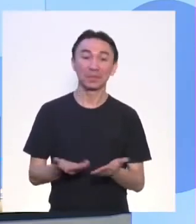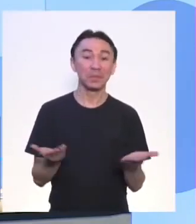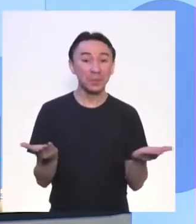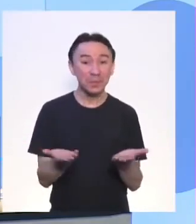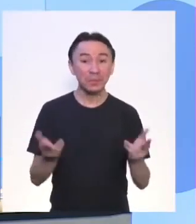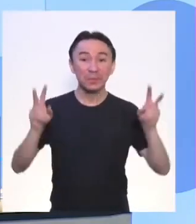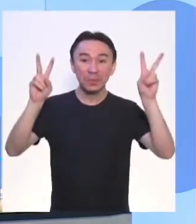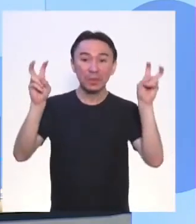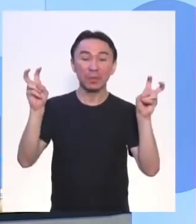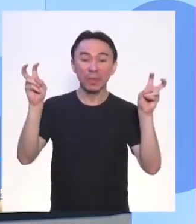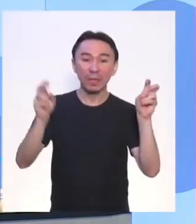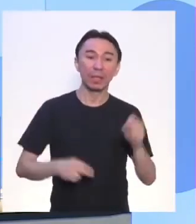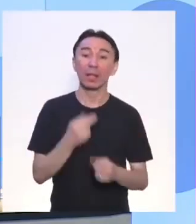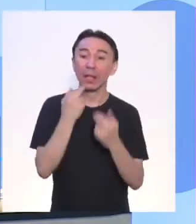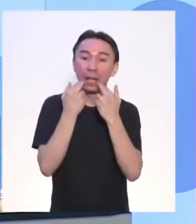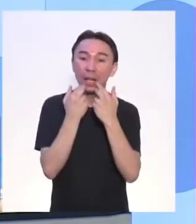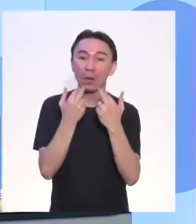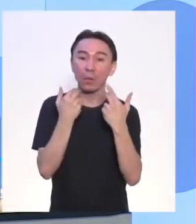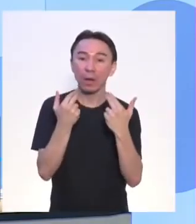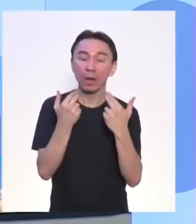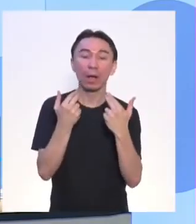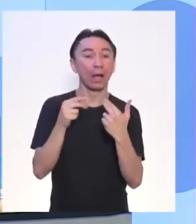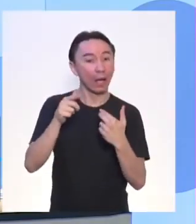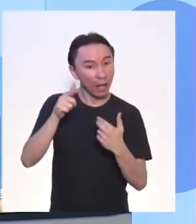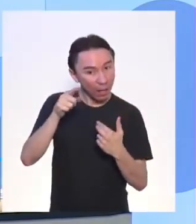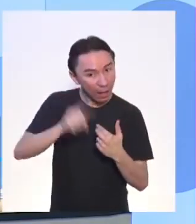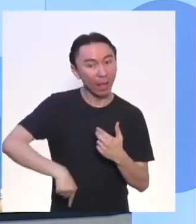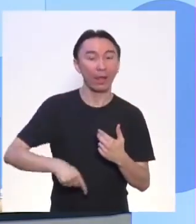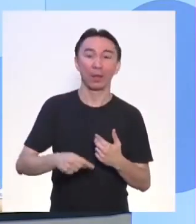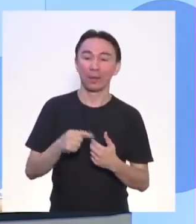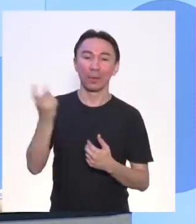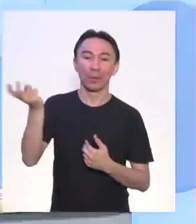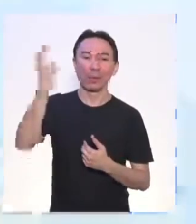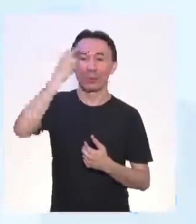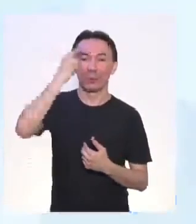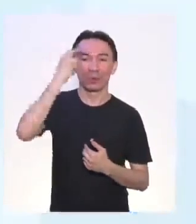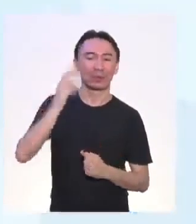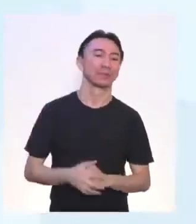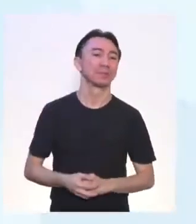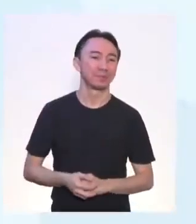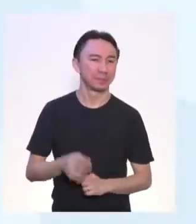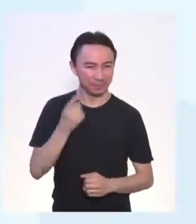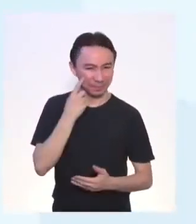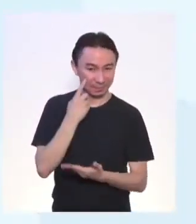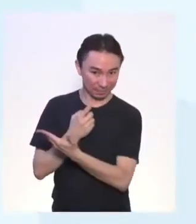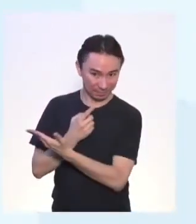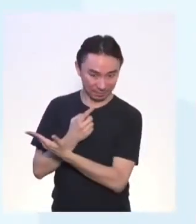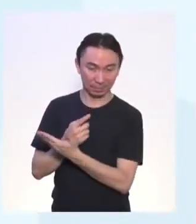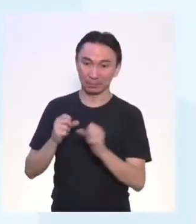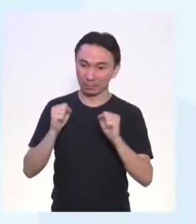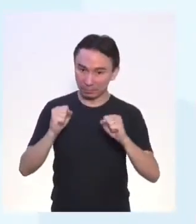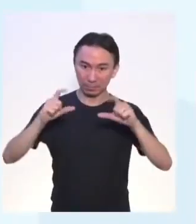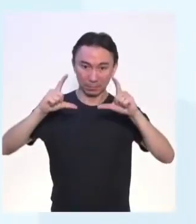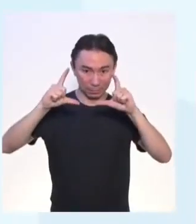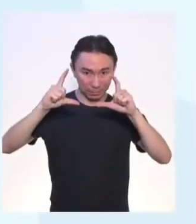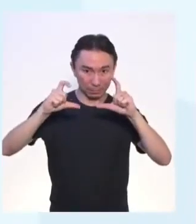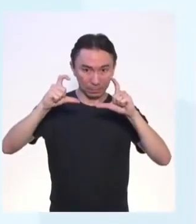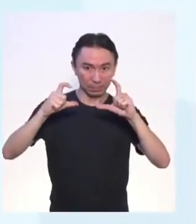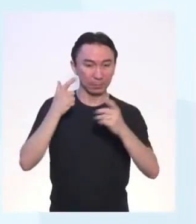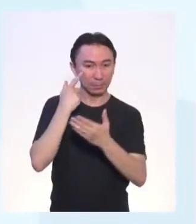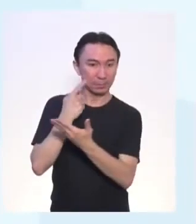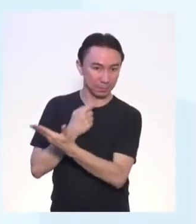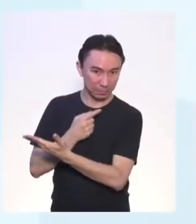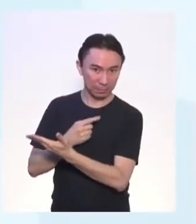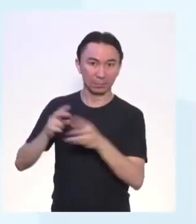é cultura. Habilidades, vamos lá. Professores, deem um print na tela. Então, tema da aula, uma